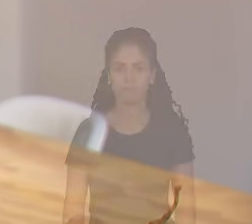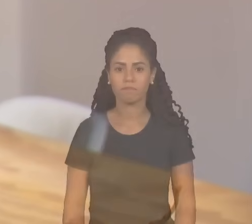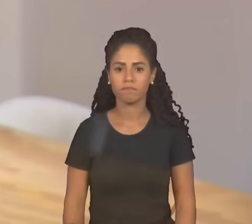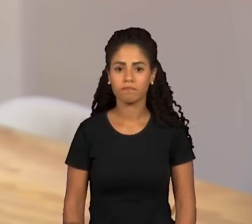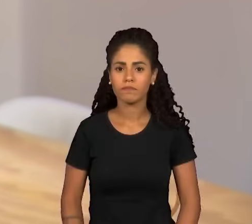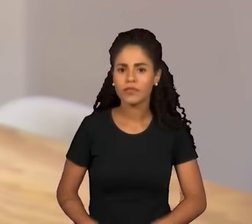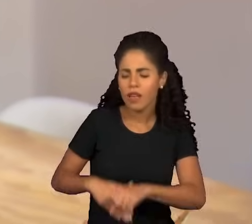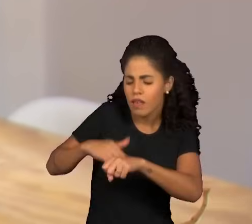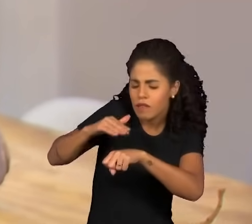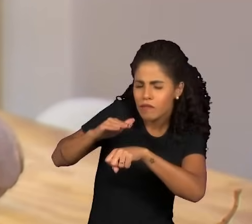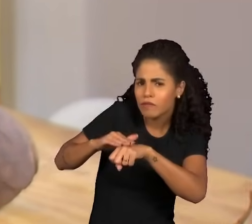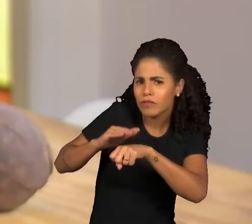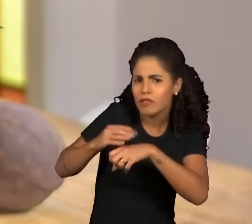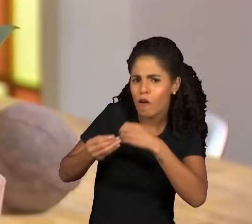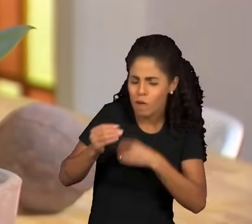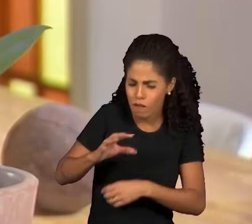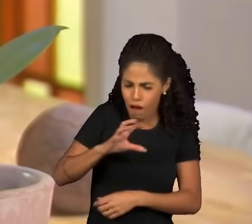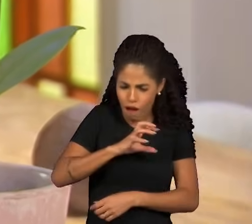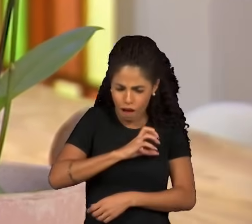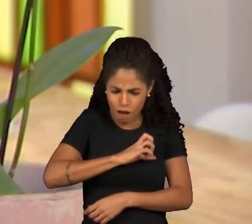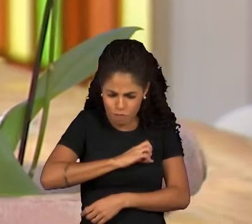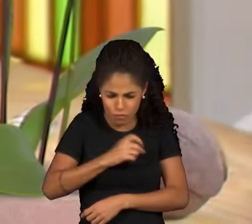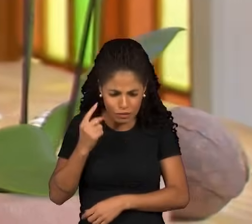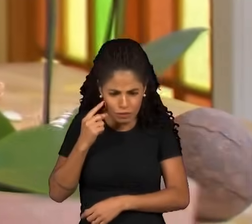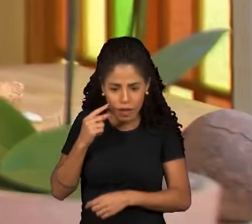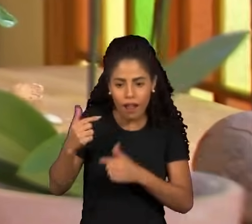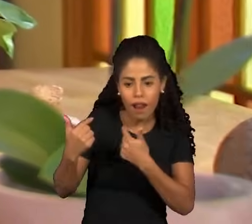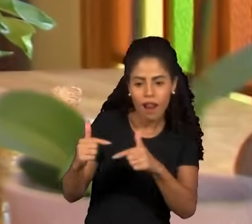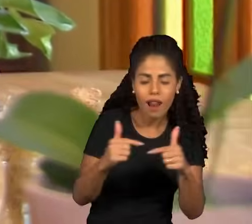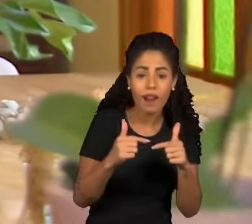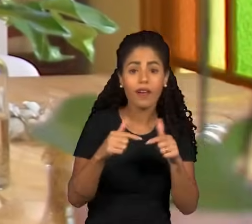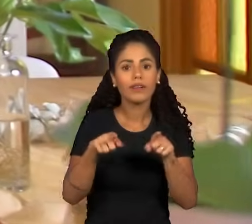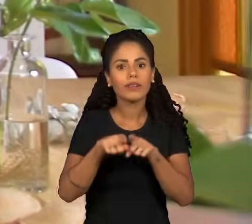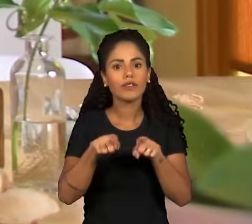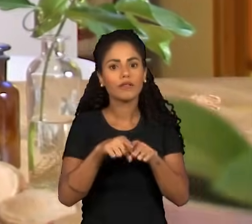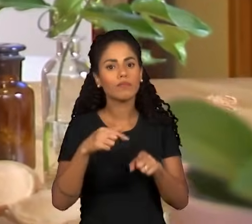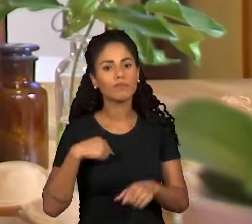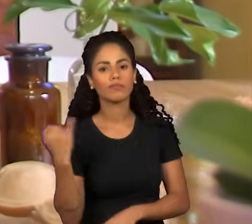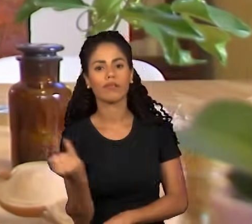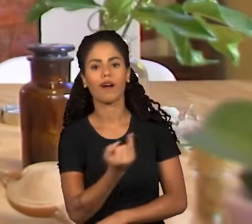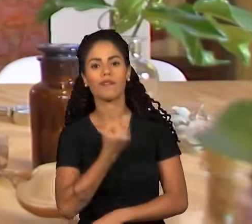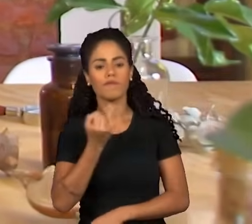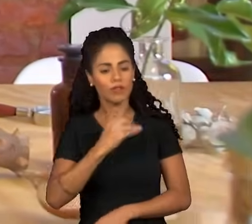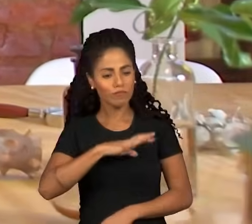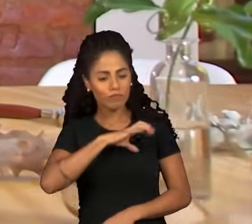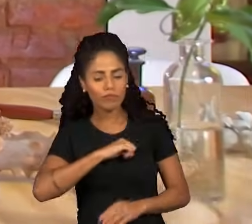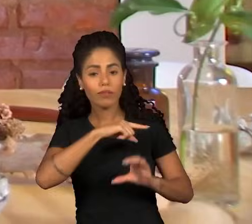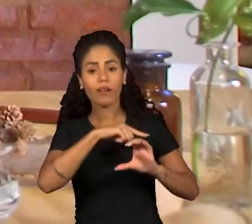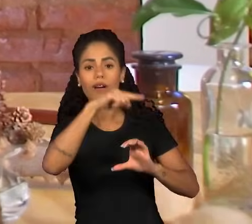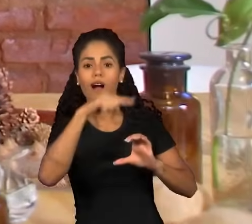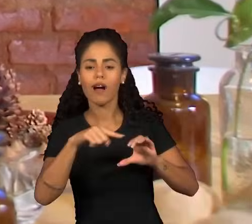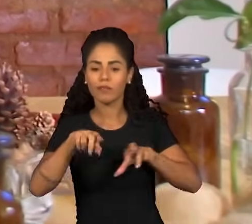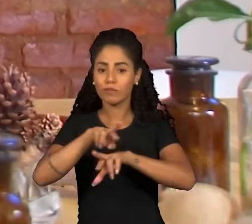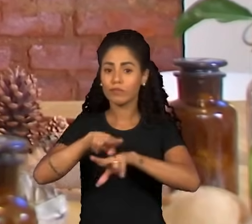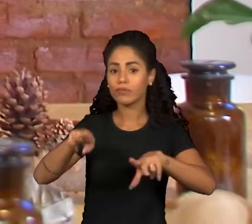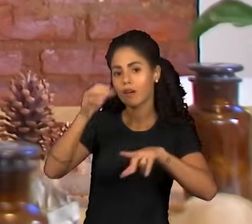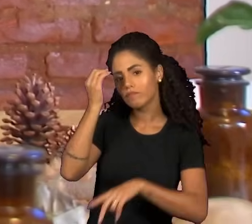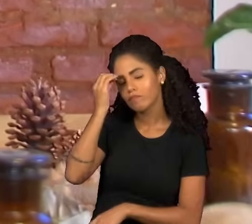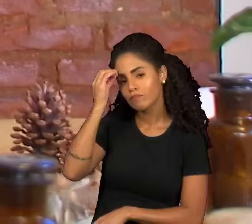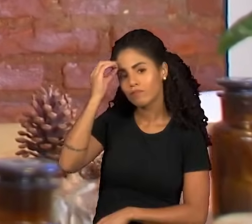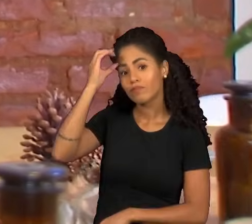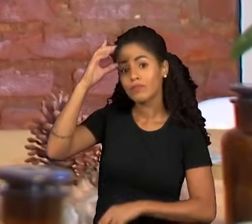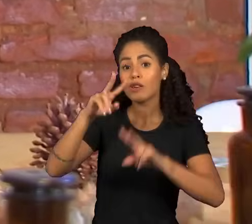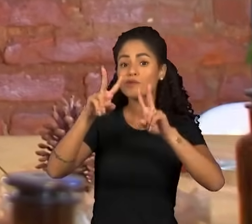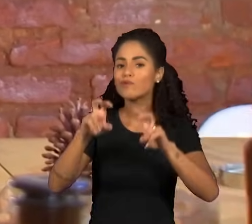Fazer crescer o amor pelas plantas. Enfatizar a importância da ciência na difusão dos conhecimentos sobre